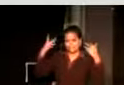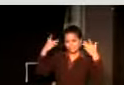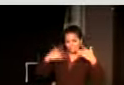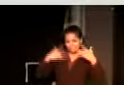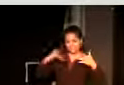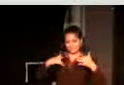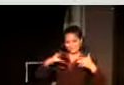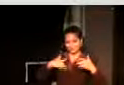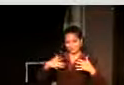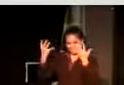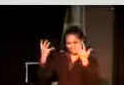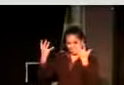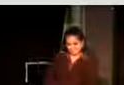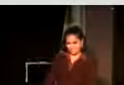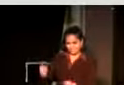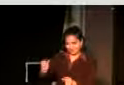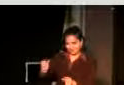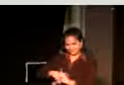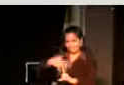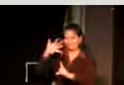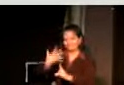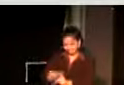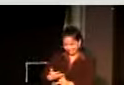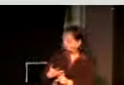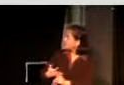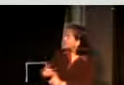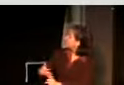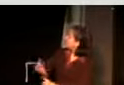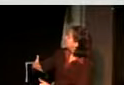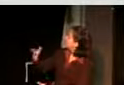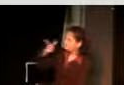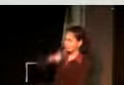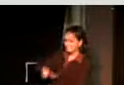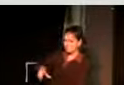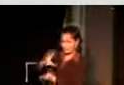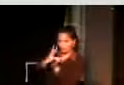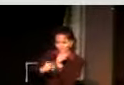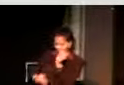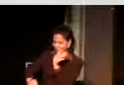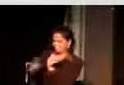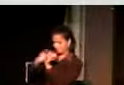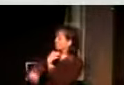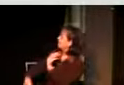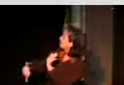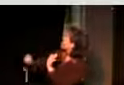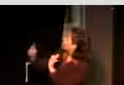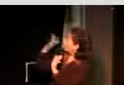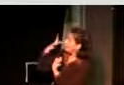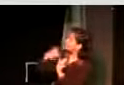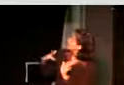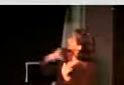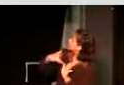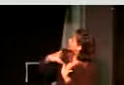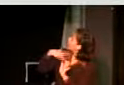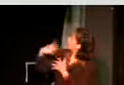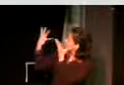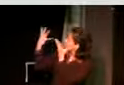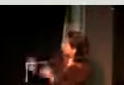frutifica quando é oferecida Será que você pode repetir comigo a frase por favor a